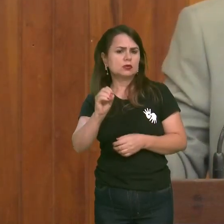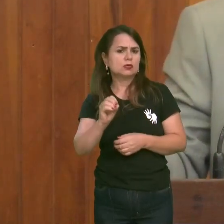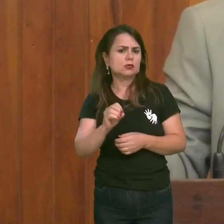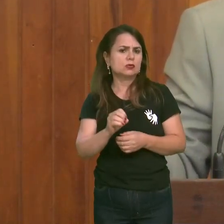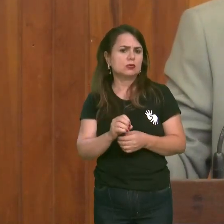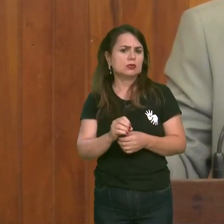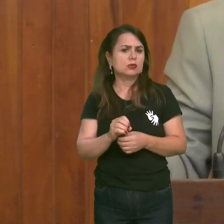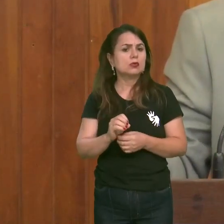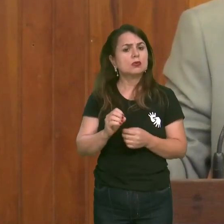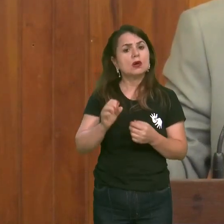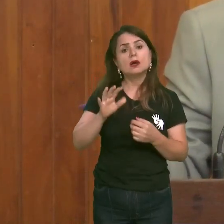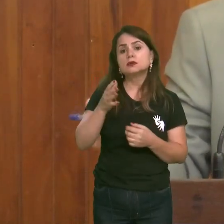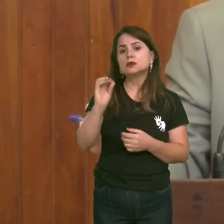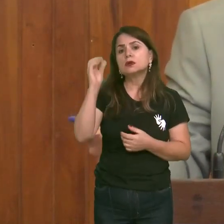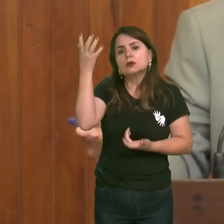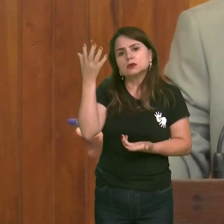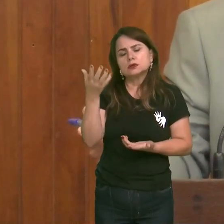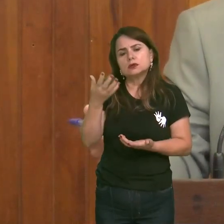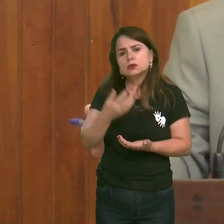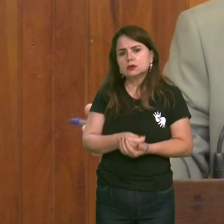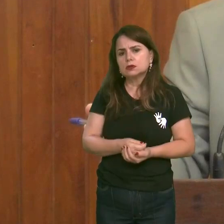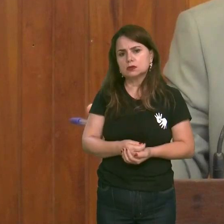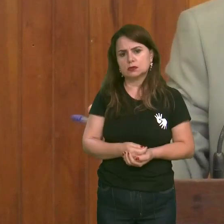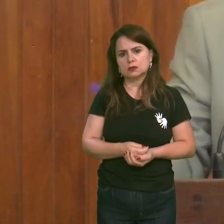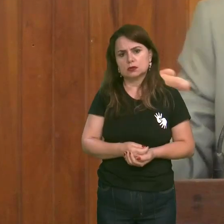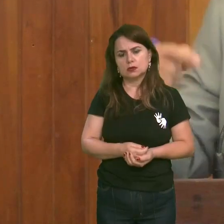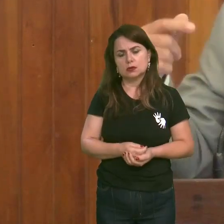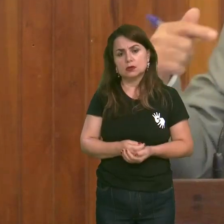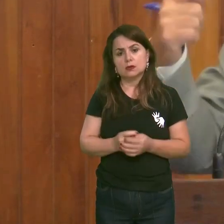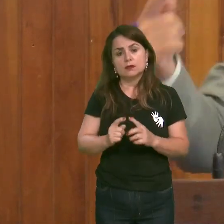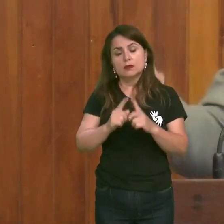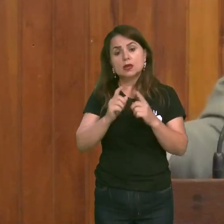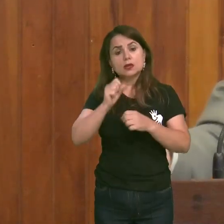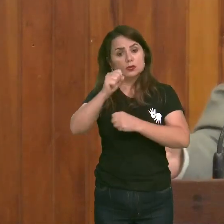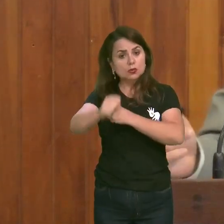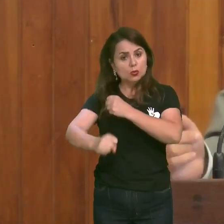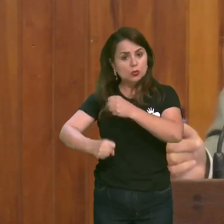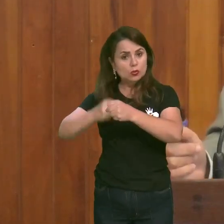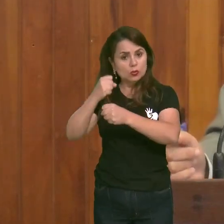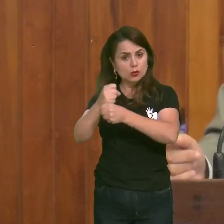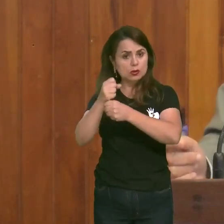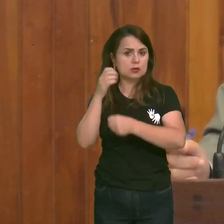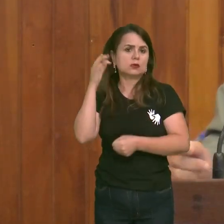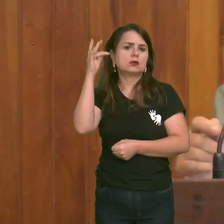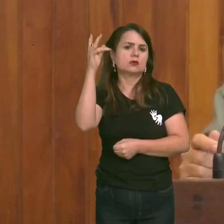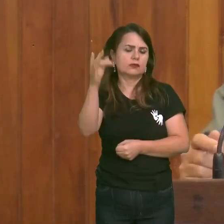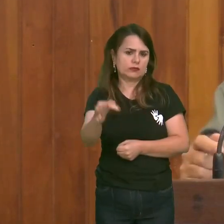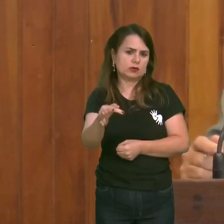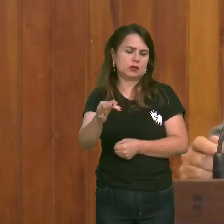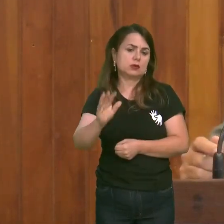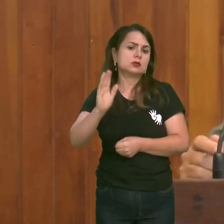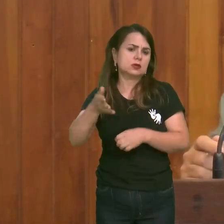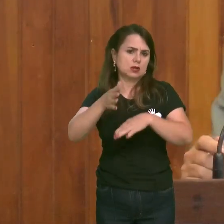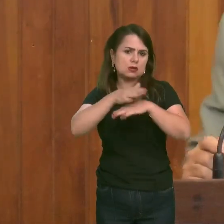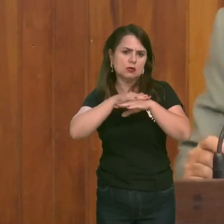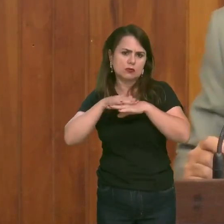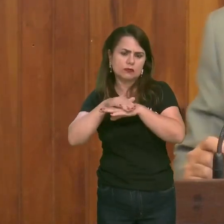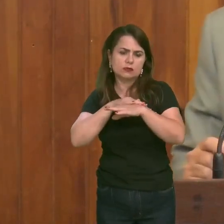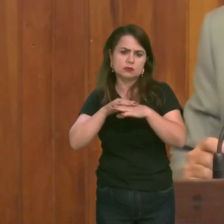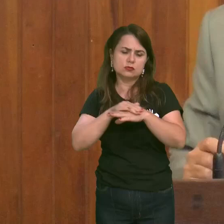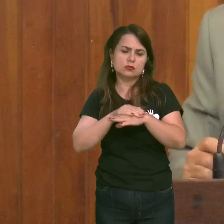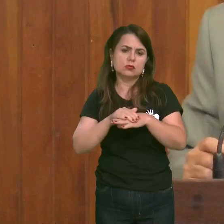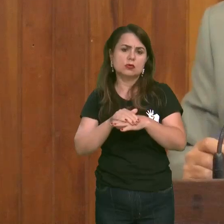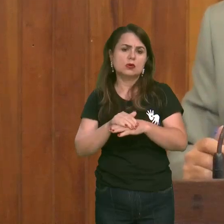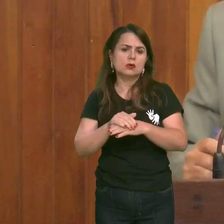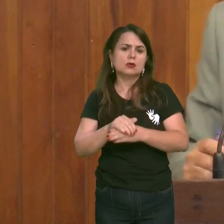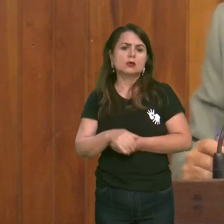ia ter nenhum dos 250 correto Vereador Custódio então para o ano que vem ele conversou comigo no dia da audiência